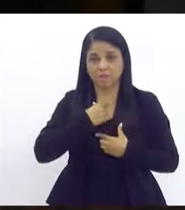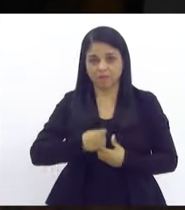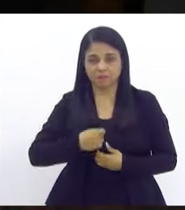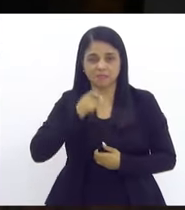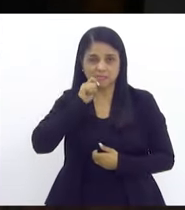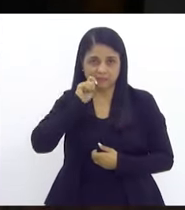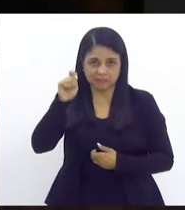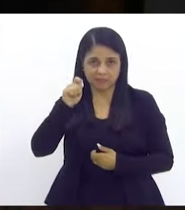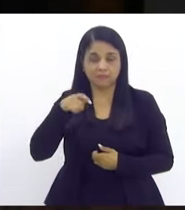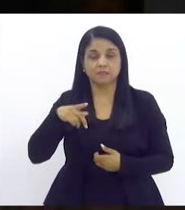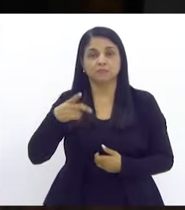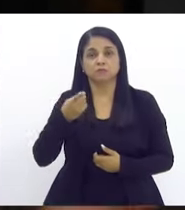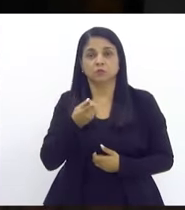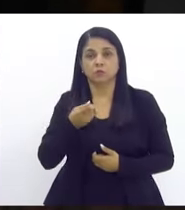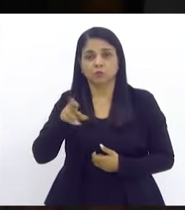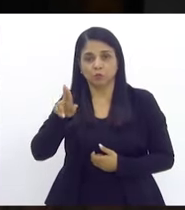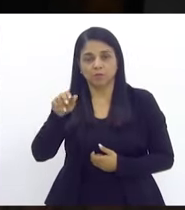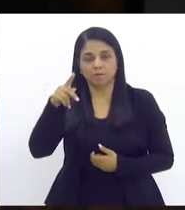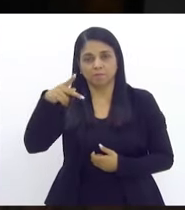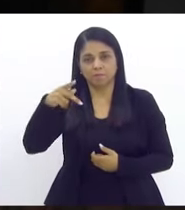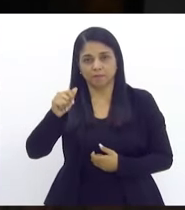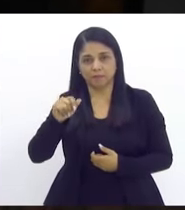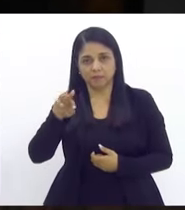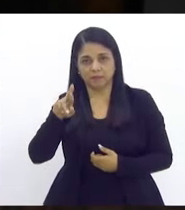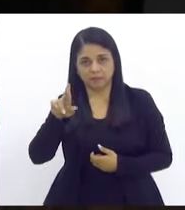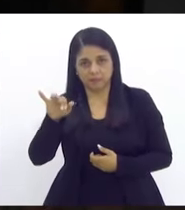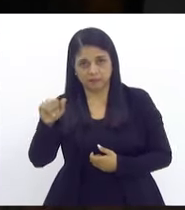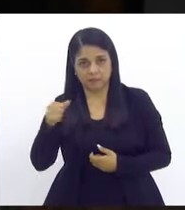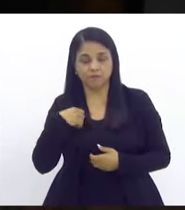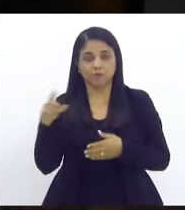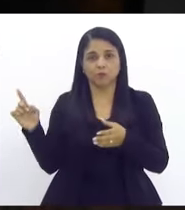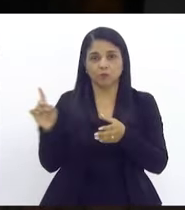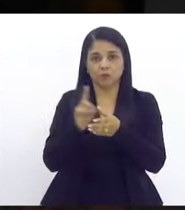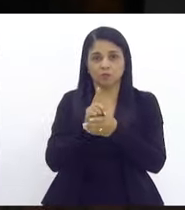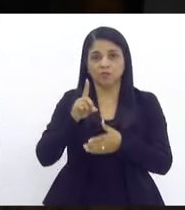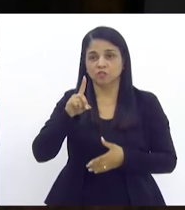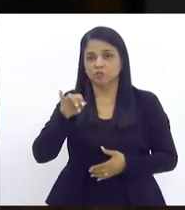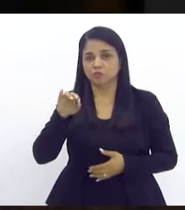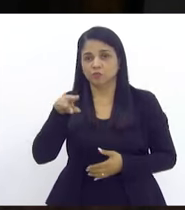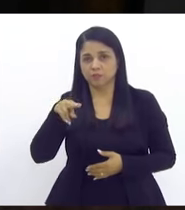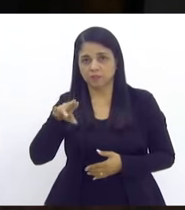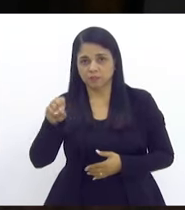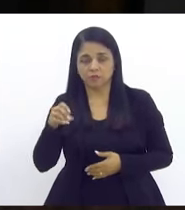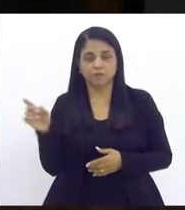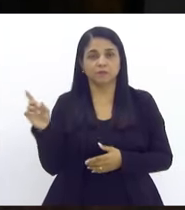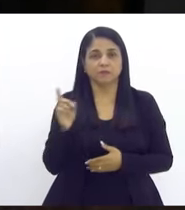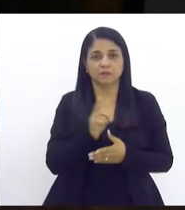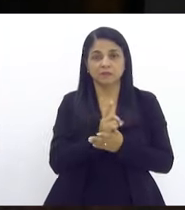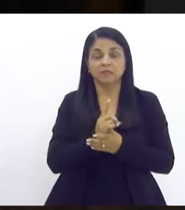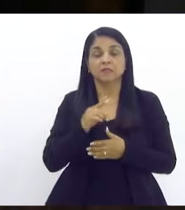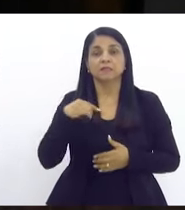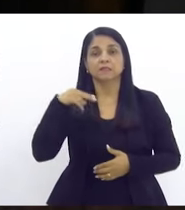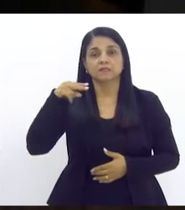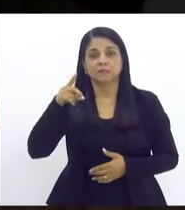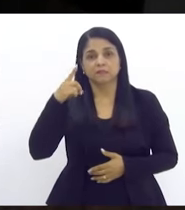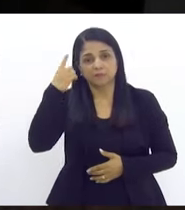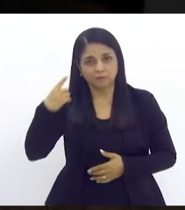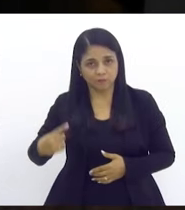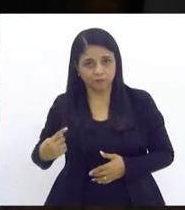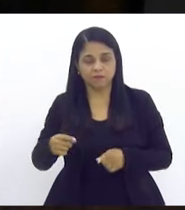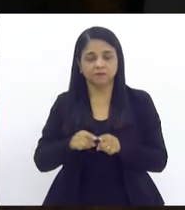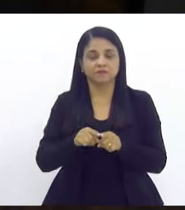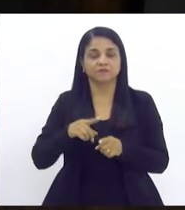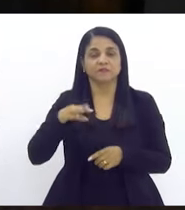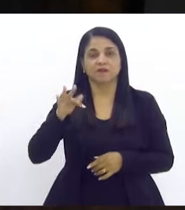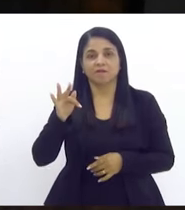Patrícia, e aí consignar aqui o deputado Dionísio Lins, Dani Monteiro, Flávio Serafini,